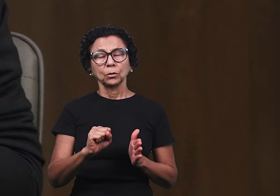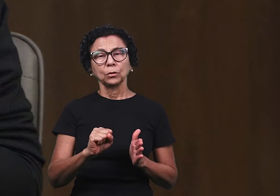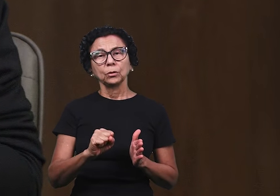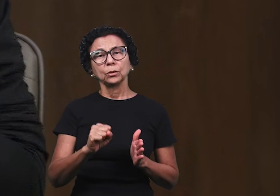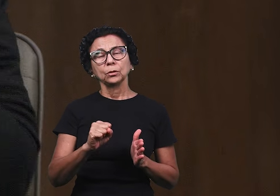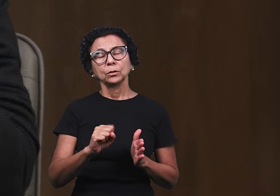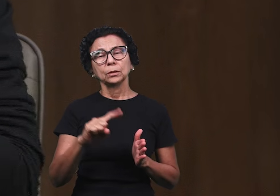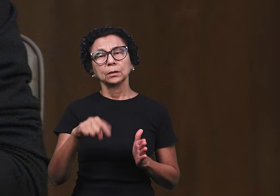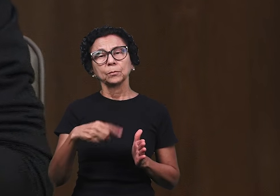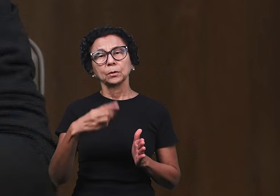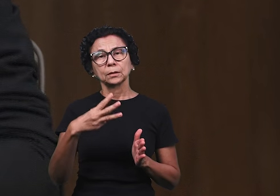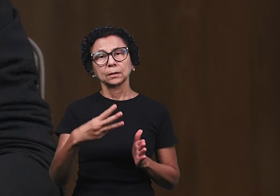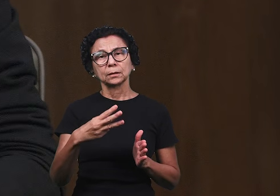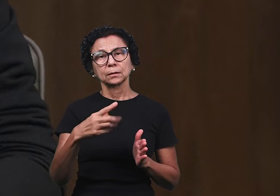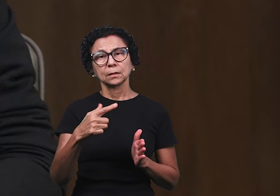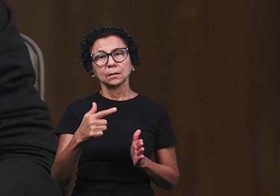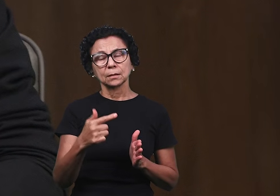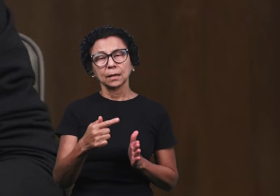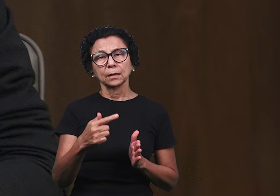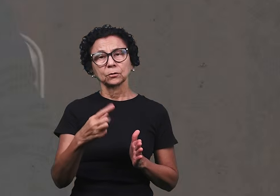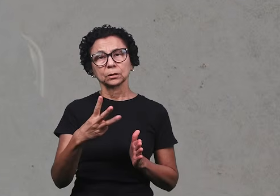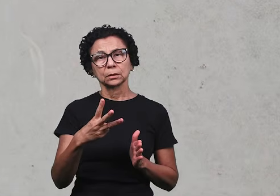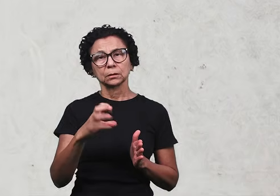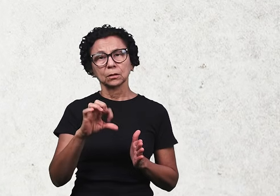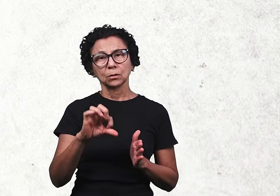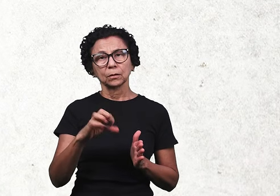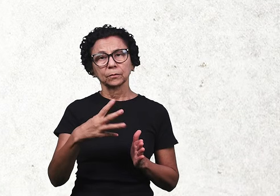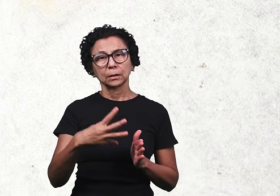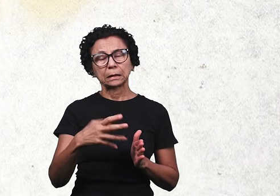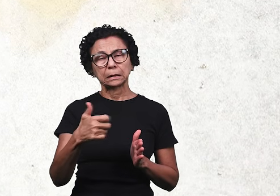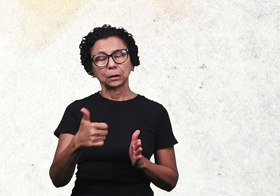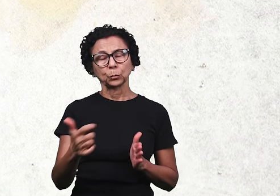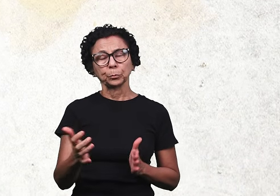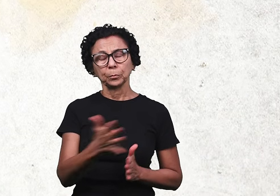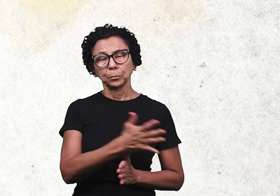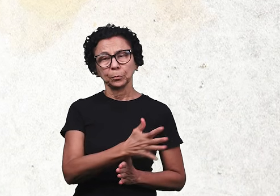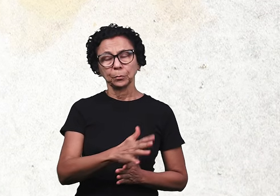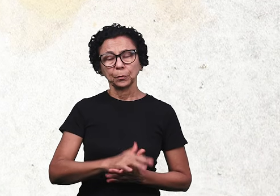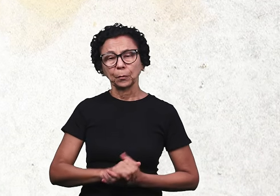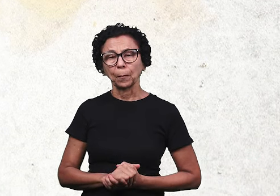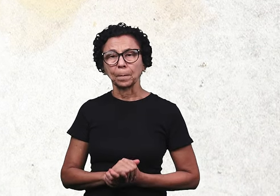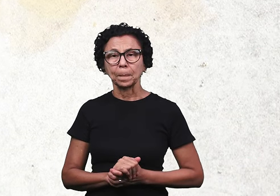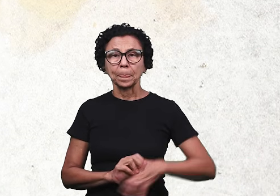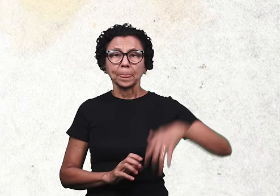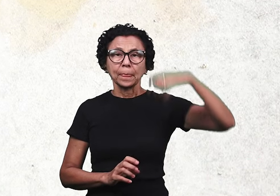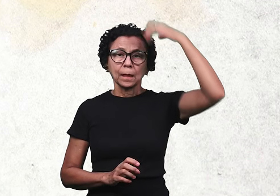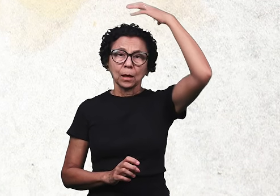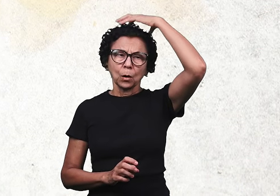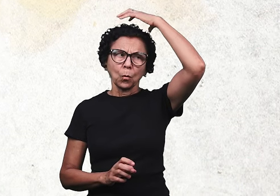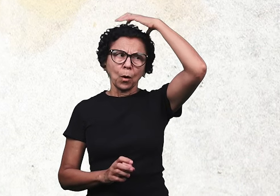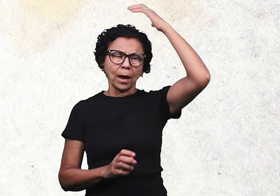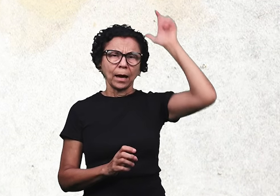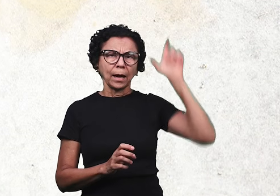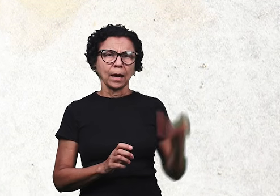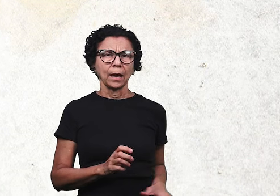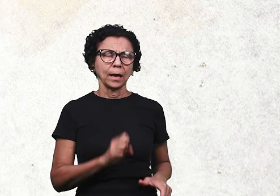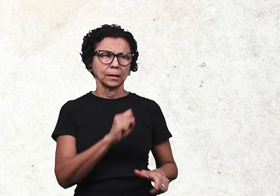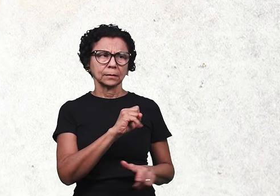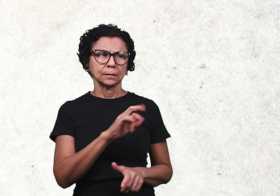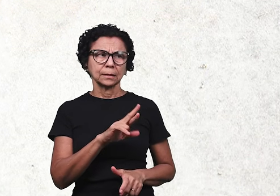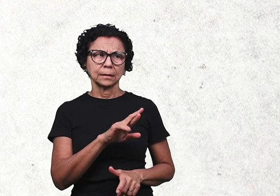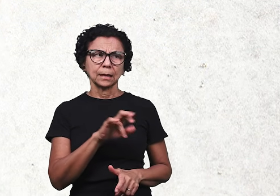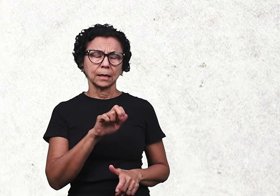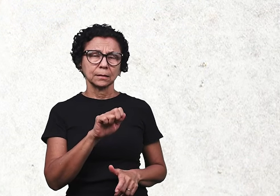37, 39 e 41, que diz assim: pelo que falaram ao rei da Síria, dizendo: a gente